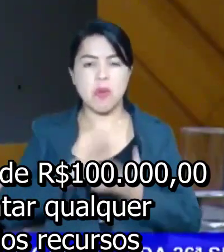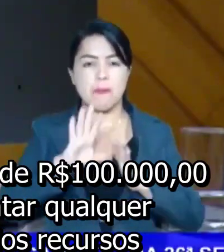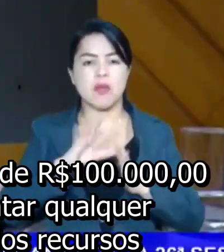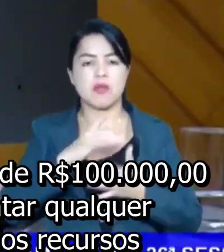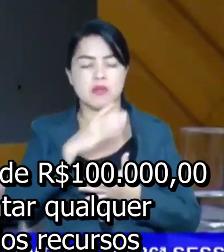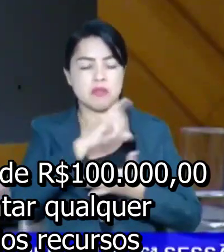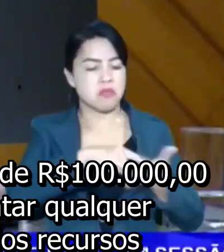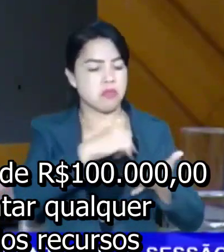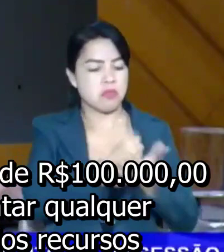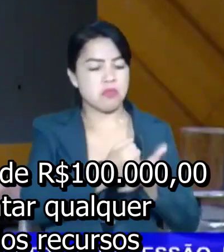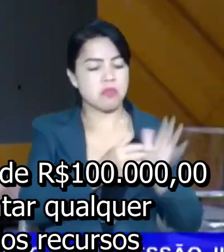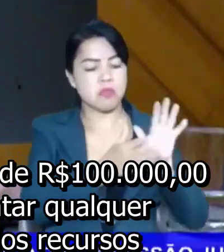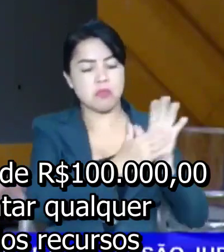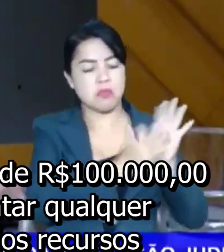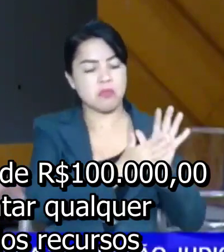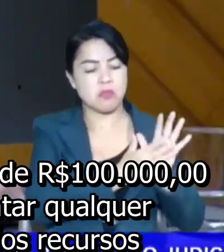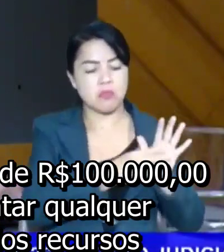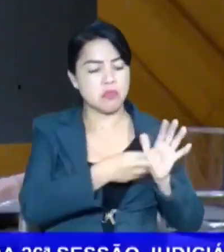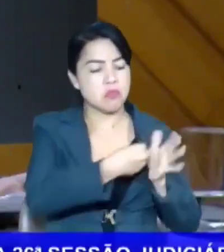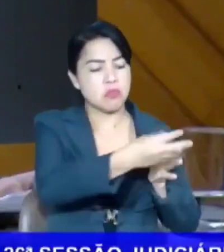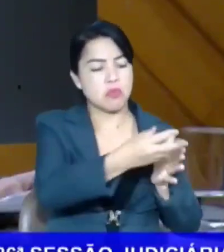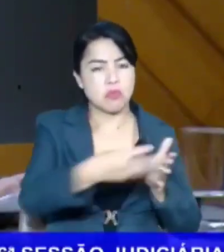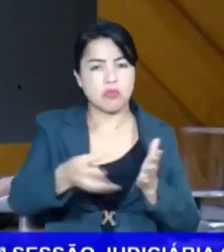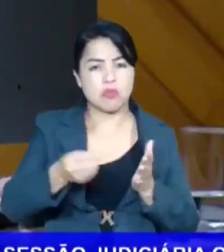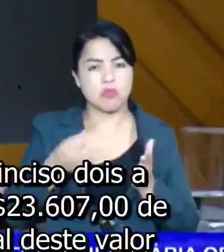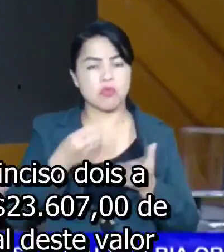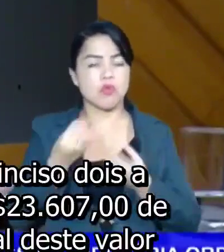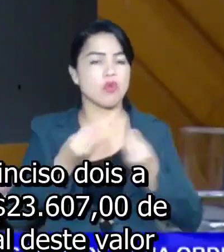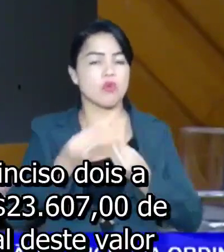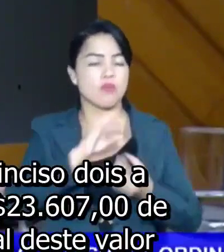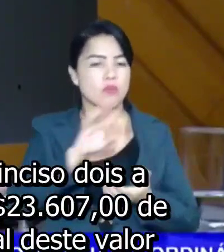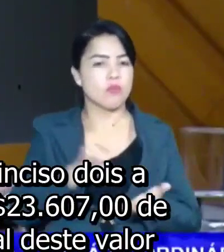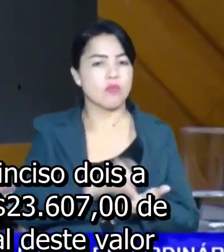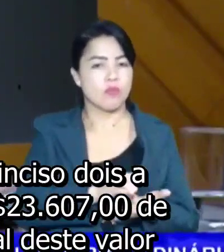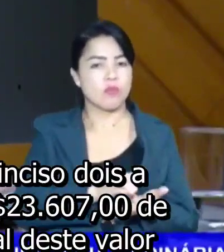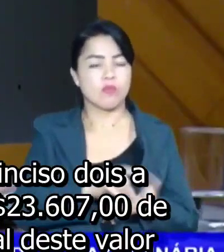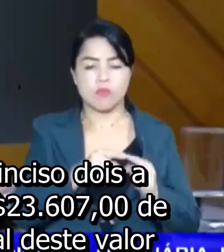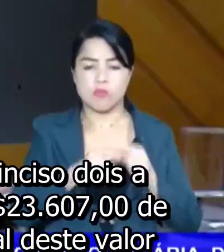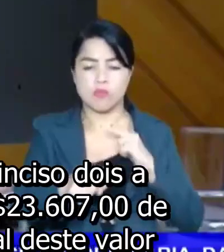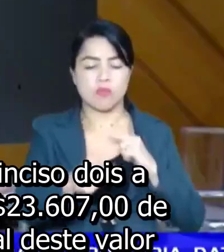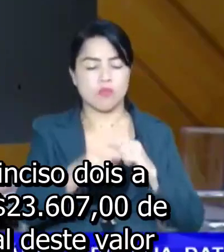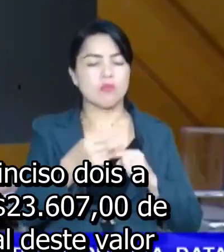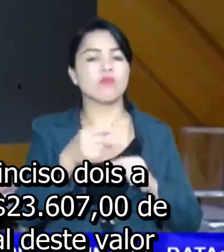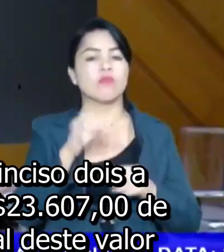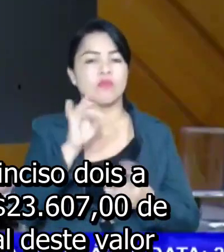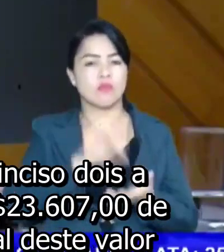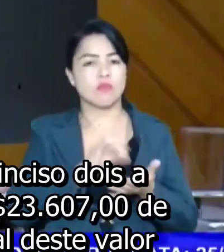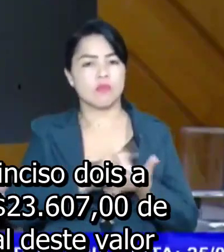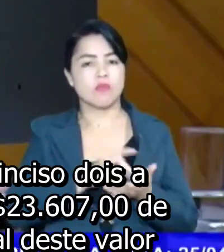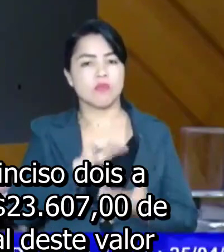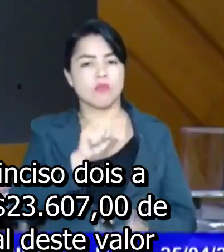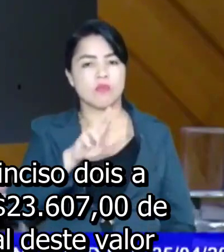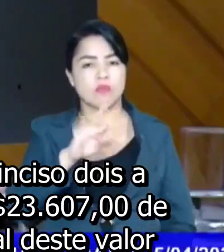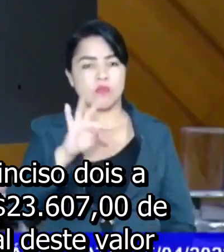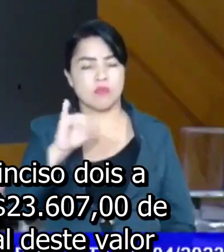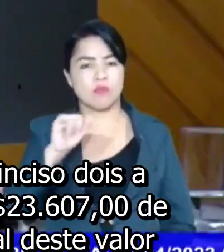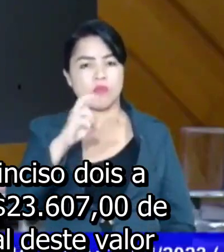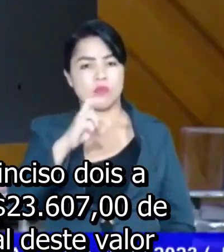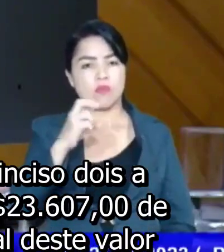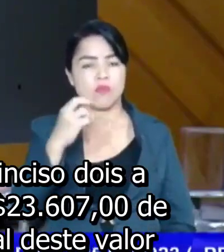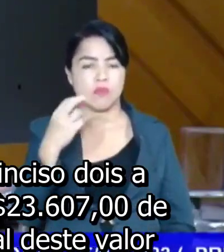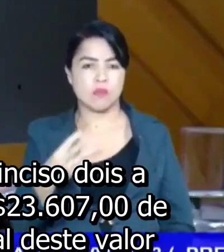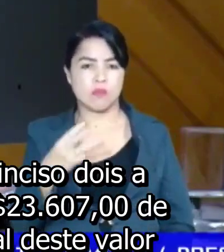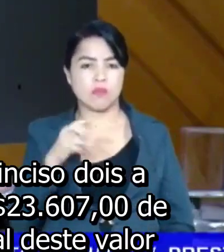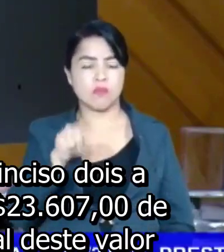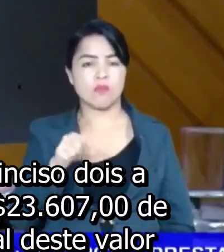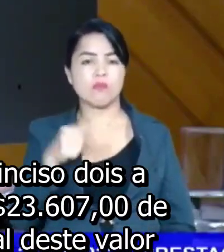documentação hábil a comprovar o emprego regular dos recursos, o que viola expressamente o artigo 53, inciso 2, a